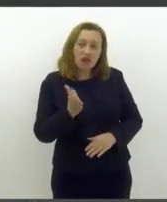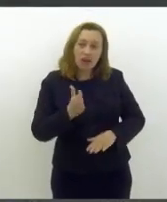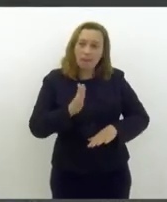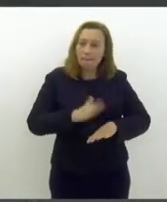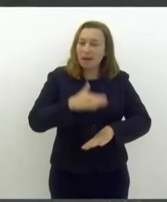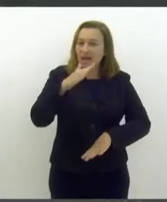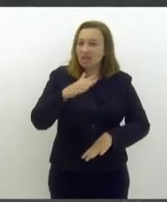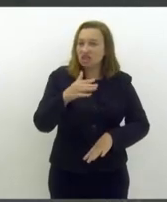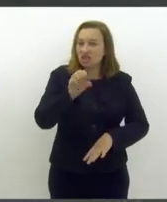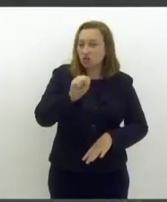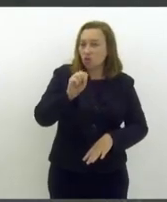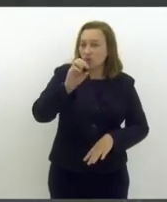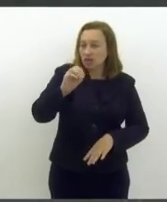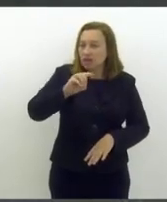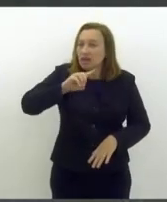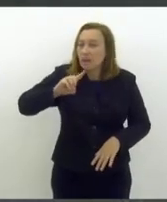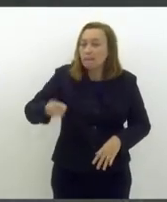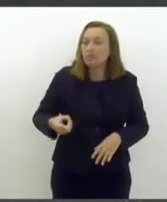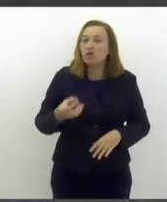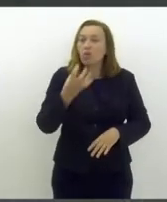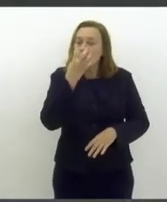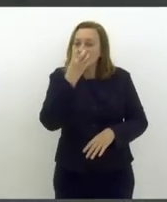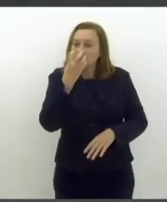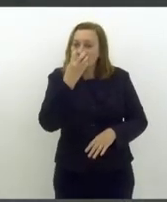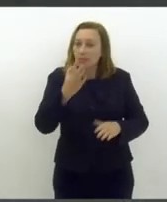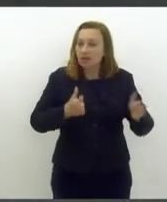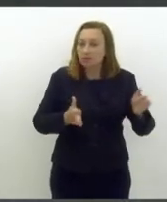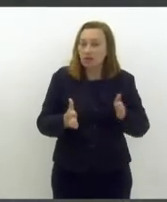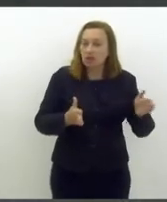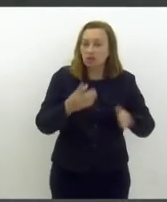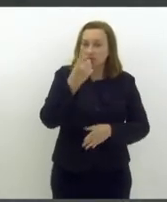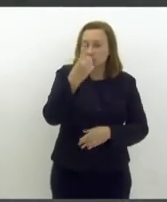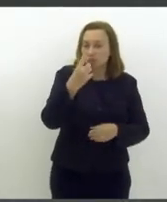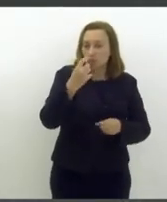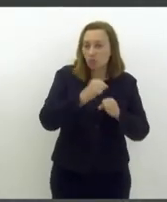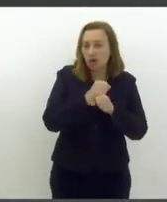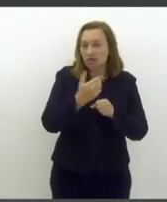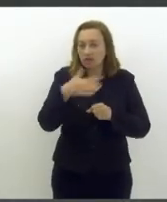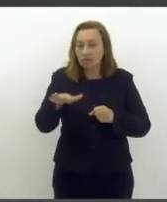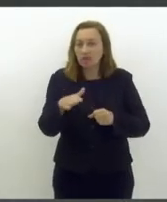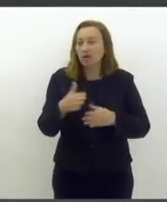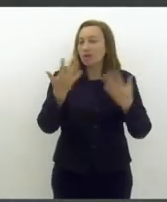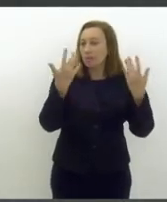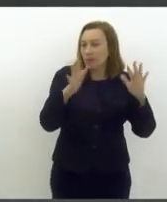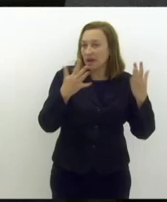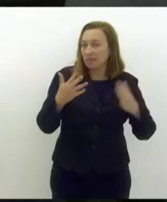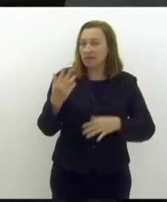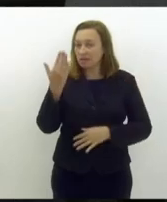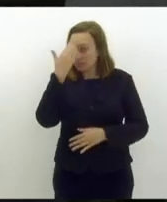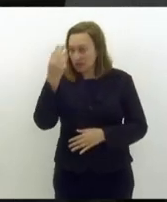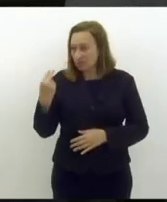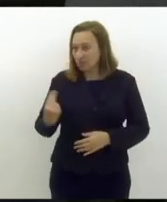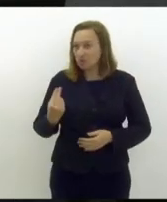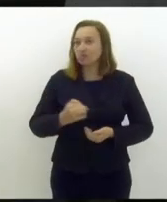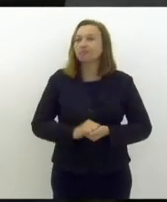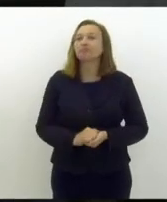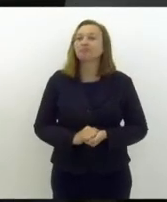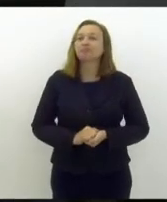mais de 80 mil animais no período de um ano e pouco Parabéns aí tanto Muito obrigado pela coautoria